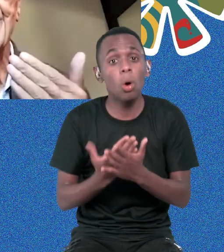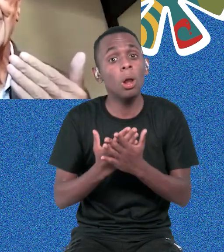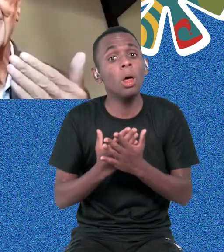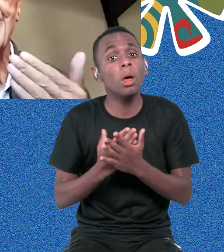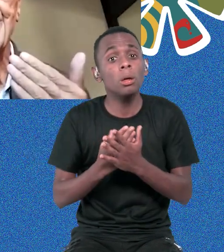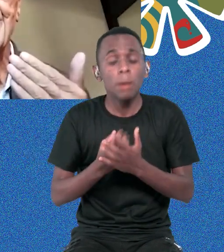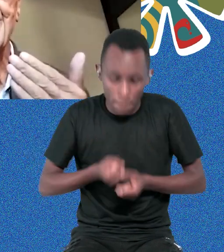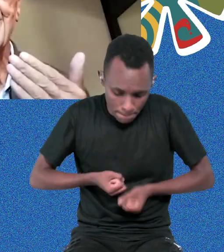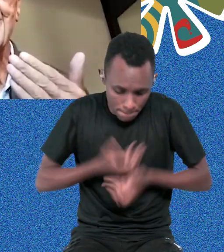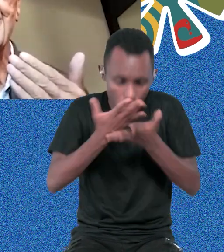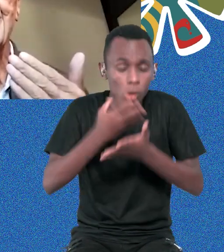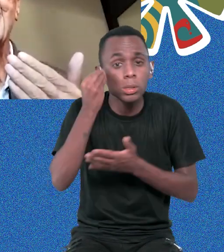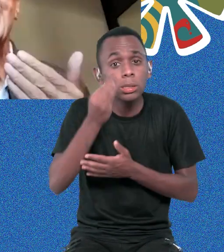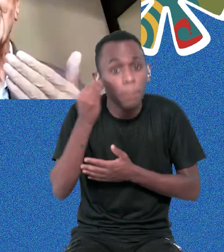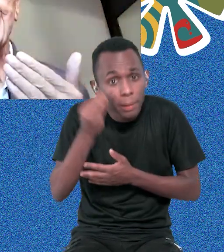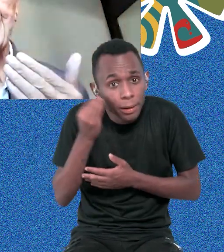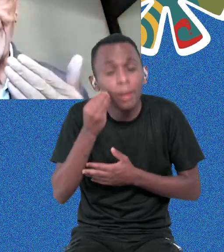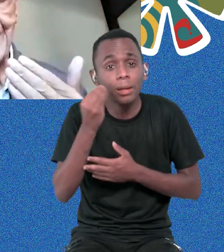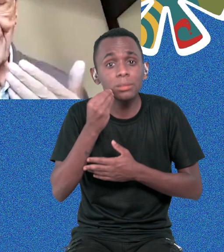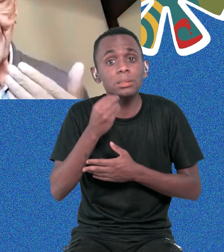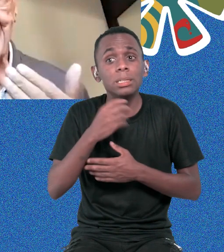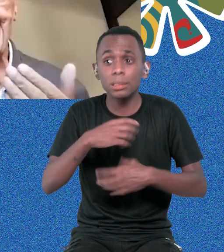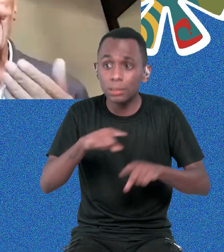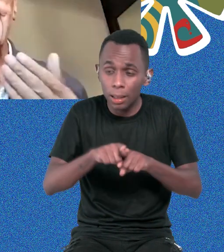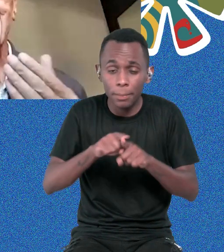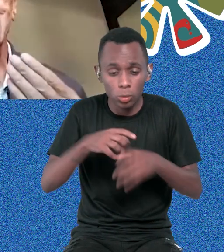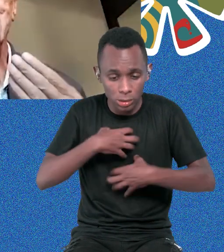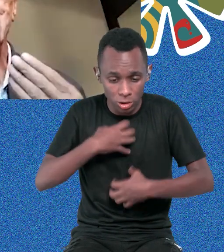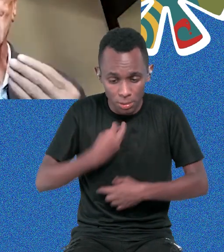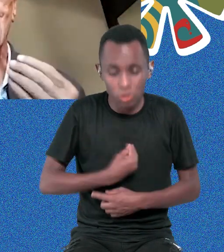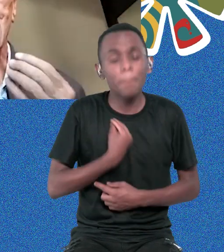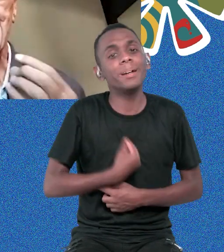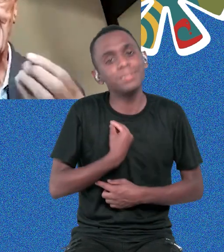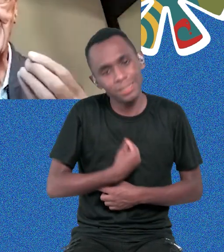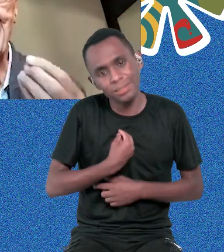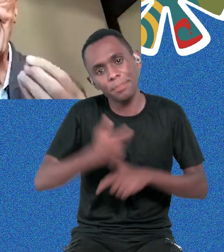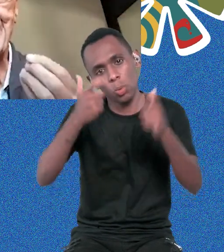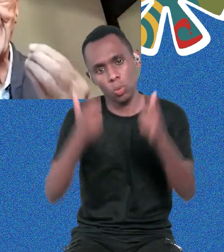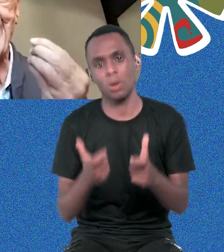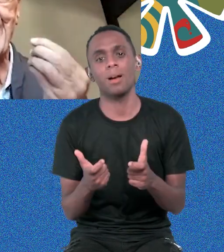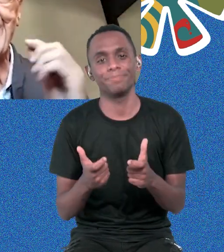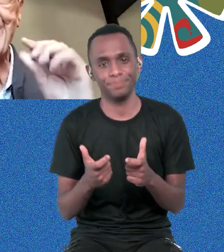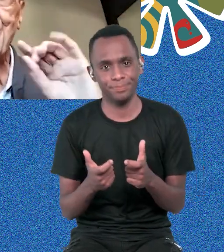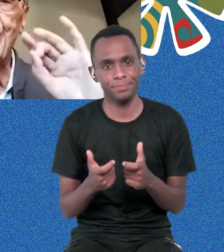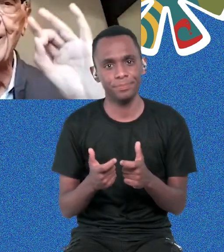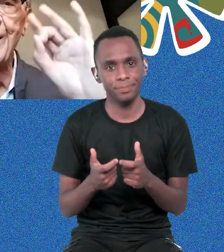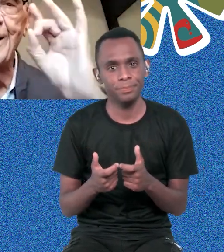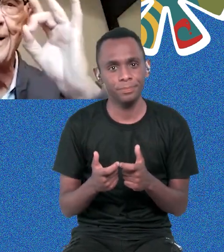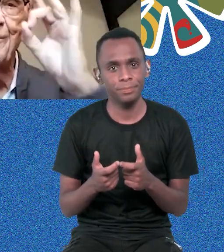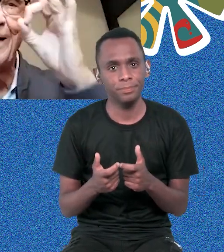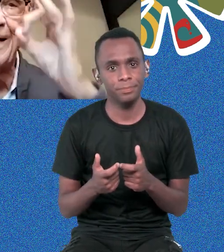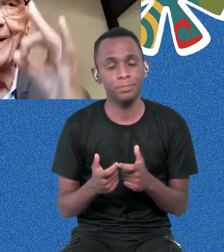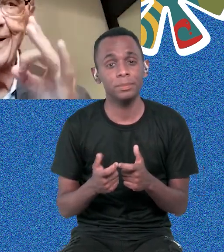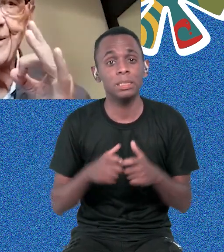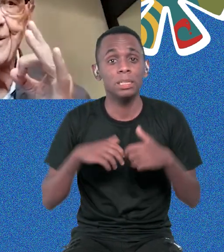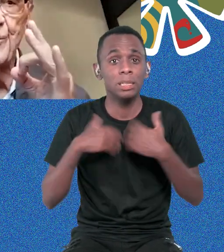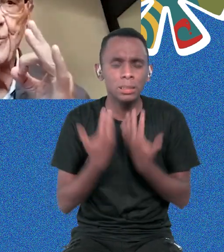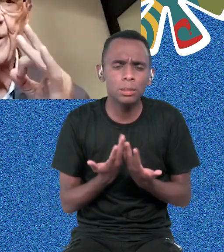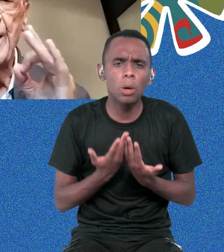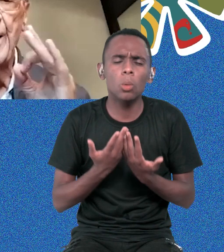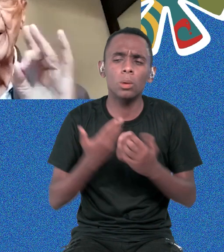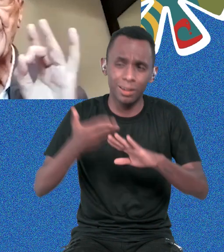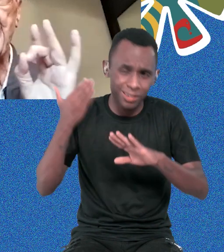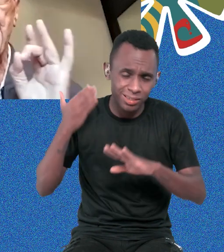as suas vivências e a sua noção de pertencimento, né? Exatamente. Exatamente. Ele era bancária nesse